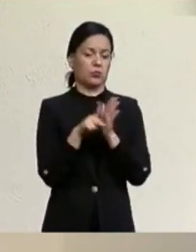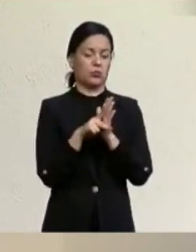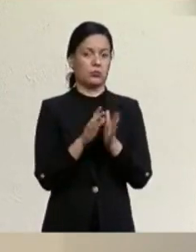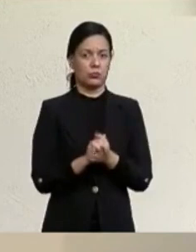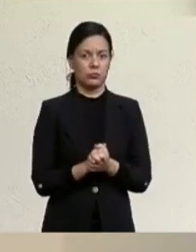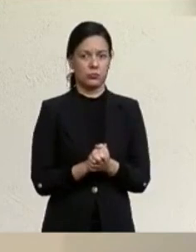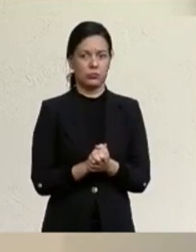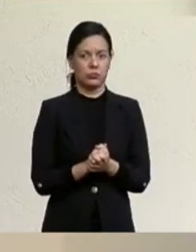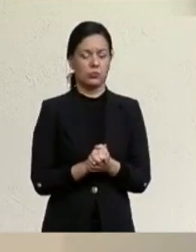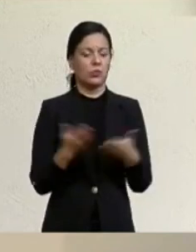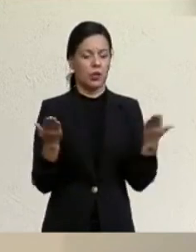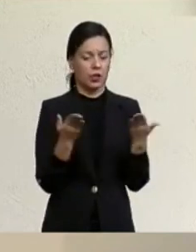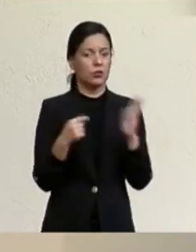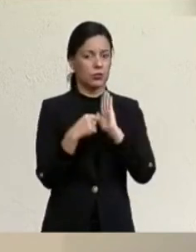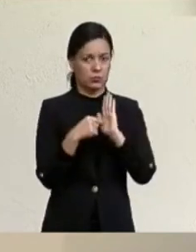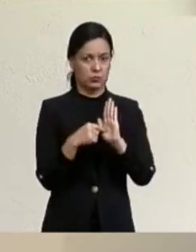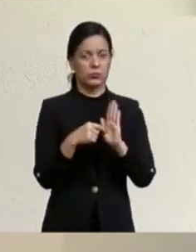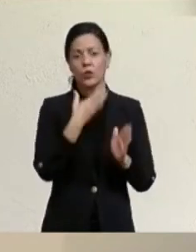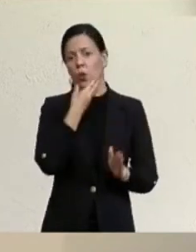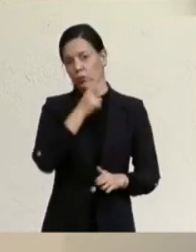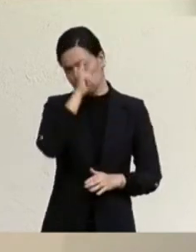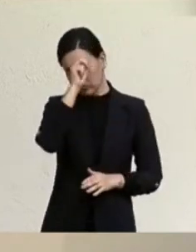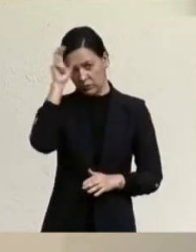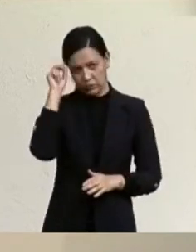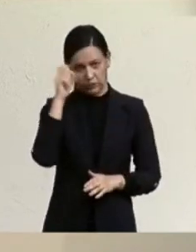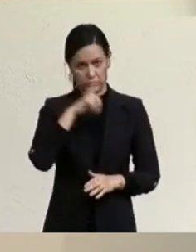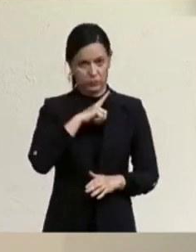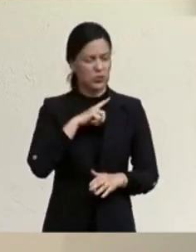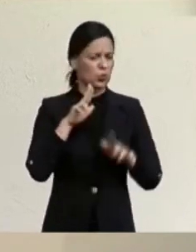você mora agora você conhece agora você conhece o prefeito